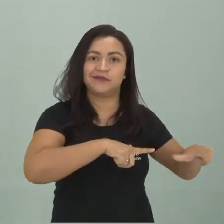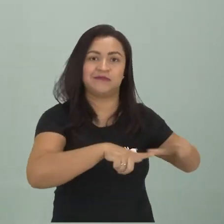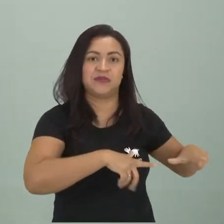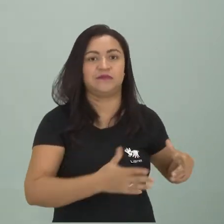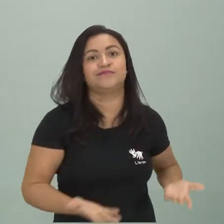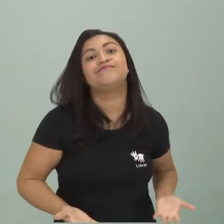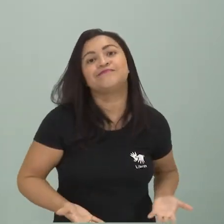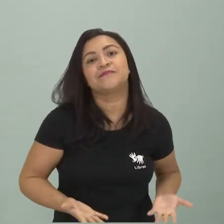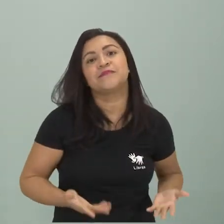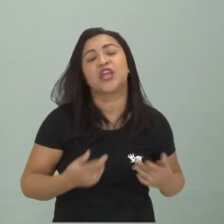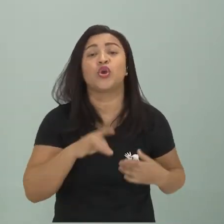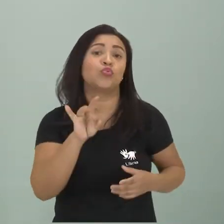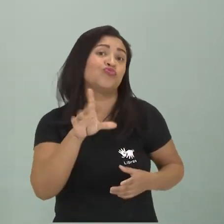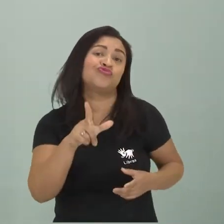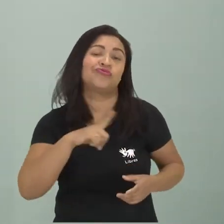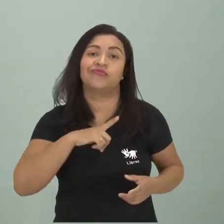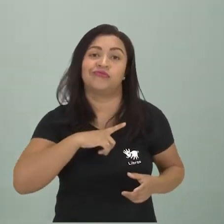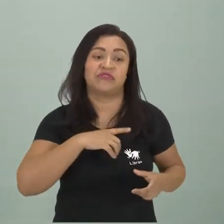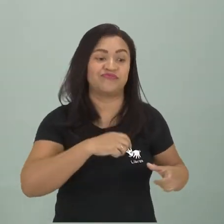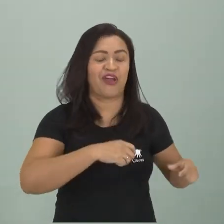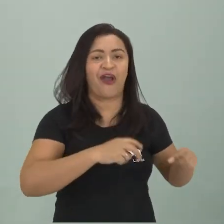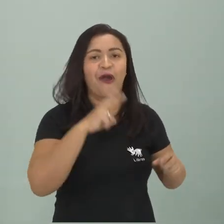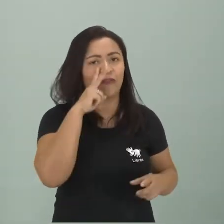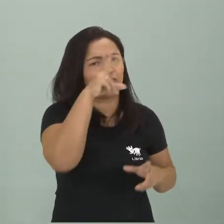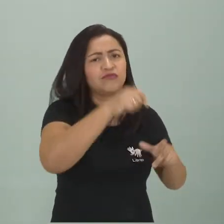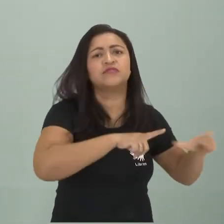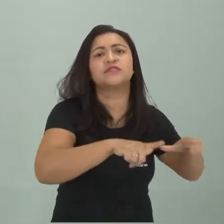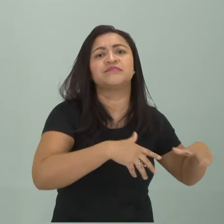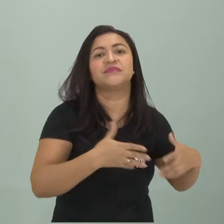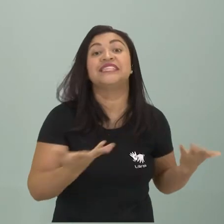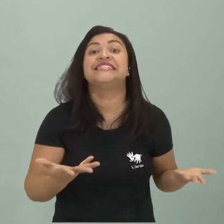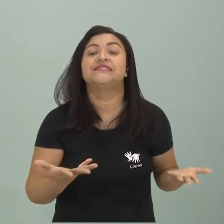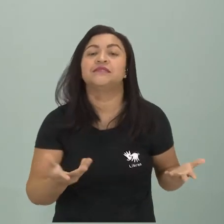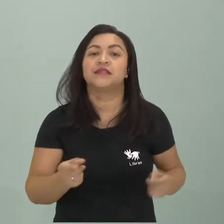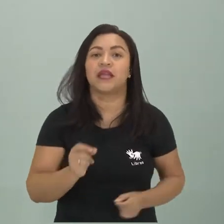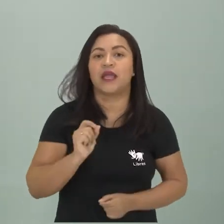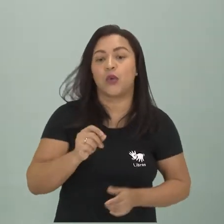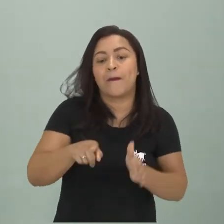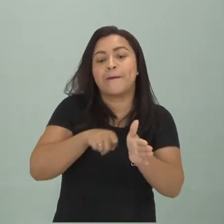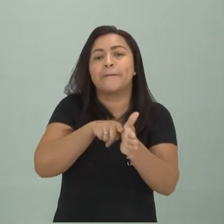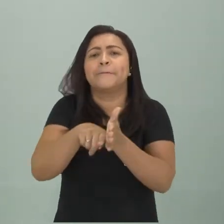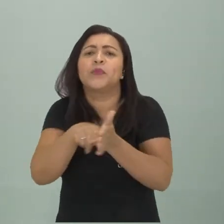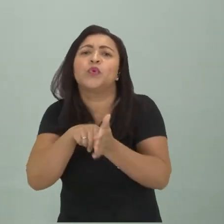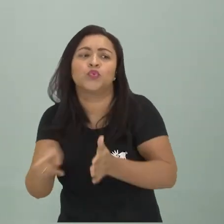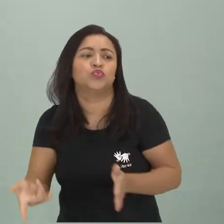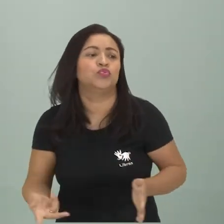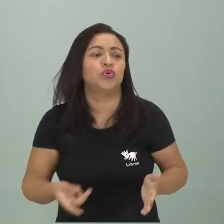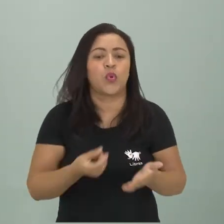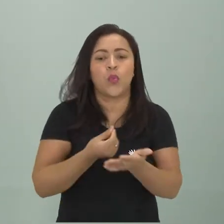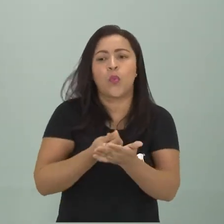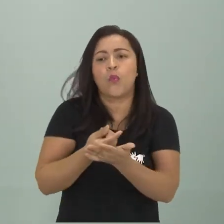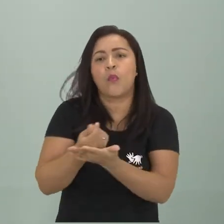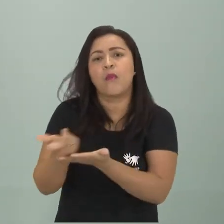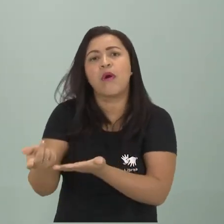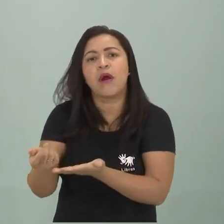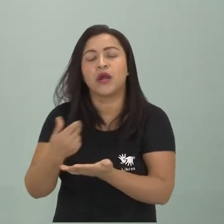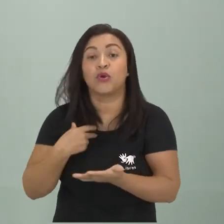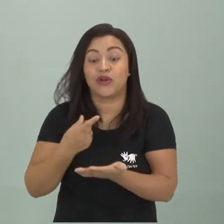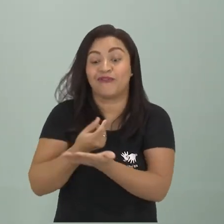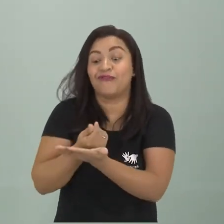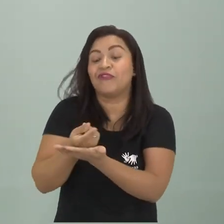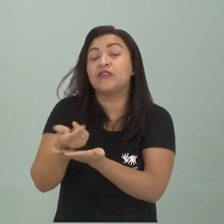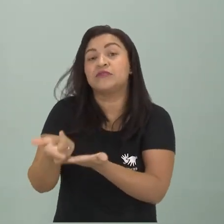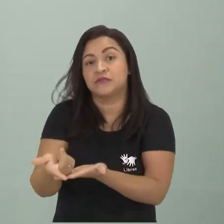capacidade, o que é que eu faço? Eu procuro um comprador, alguém que possa adquirir essa minha capacidade